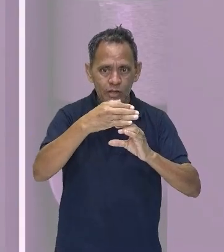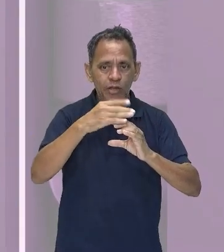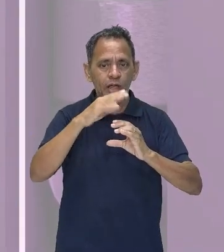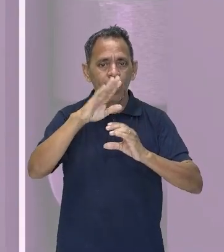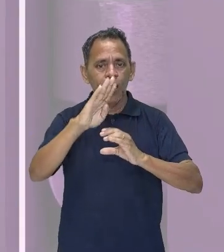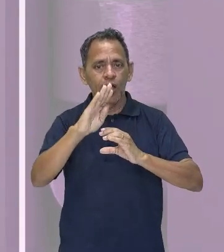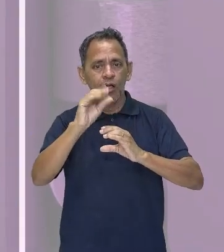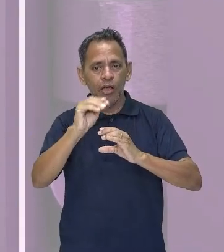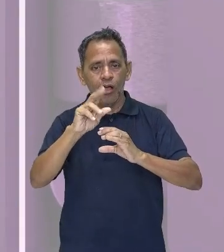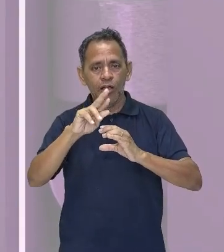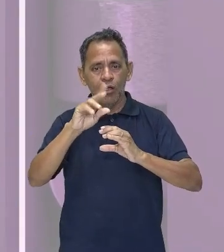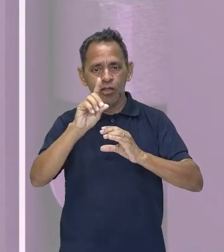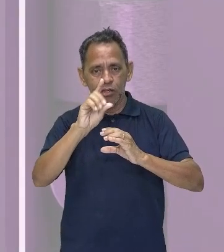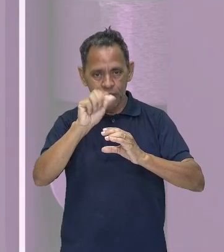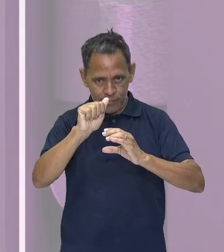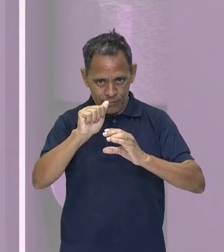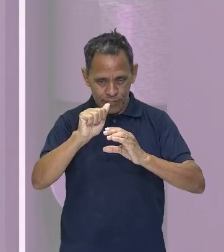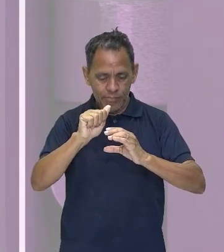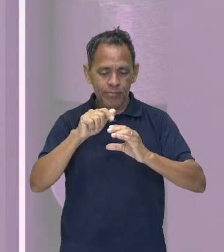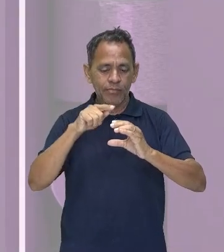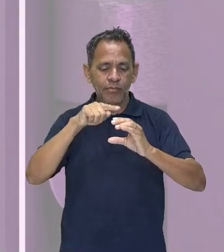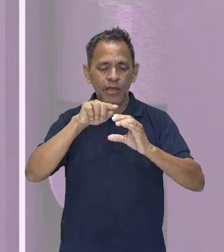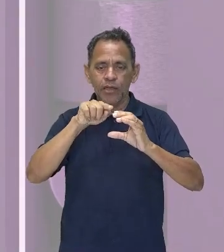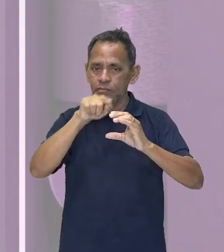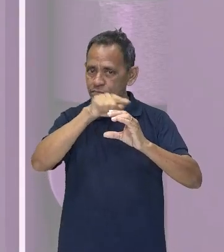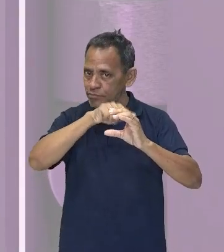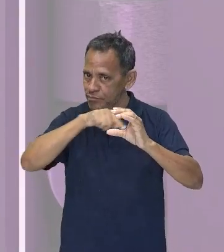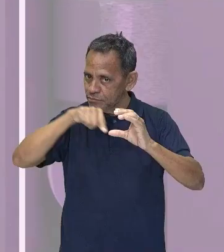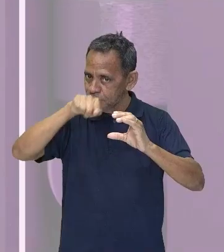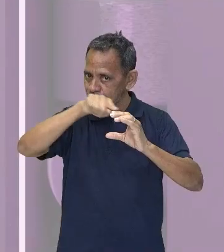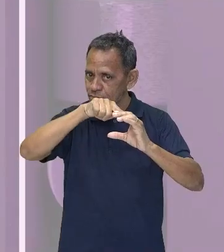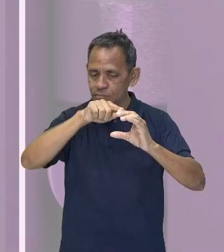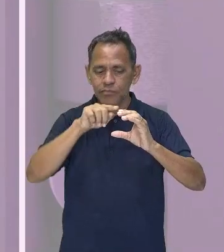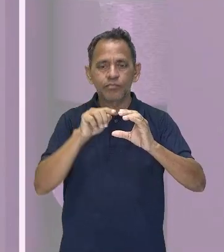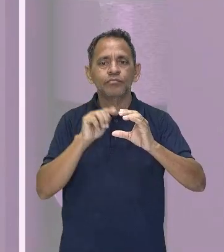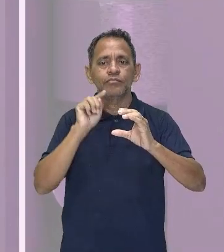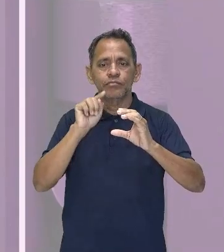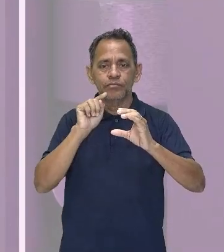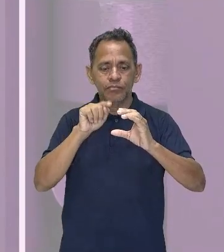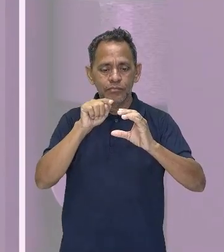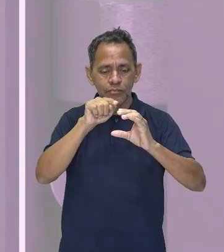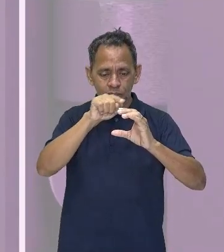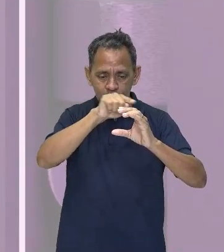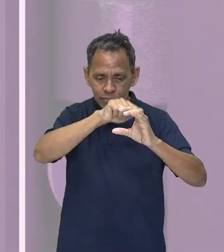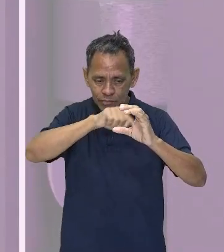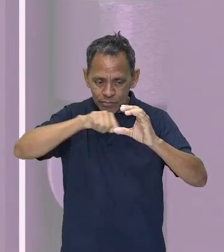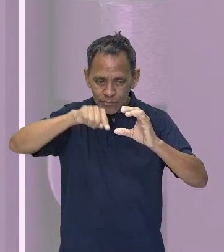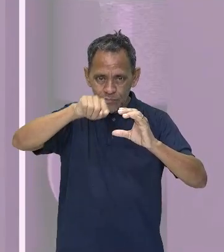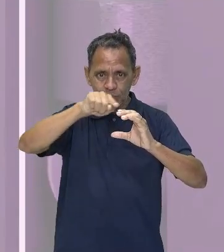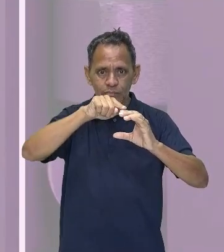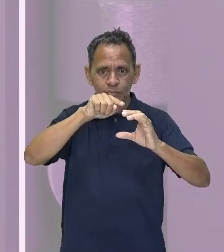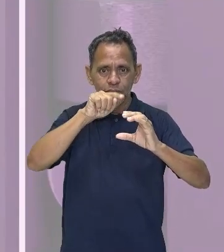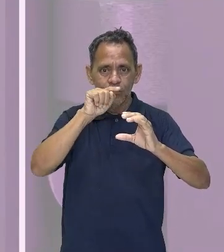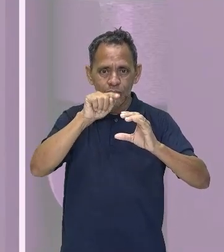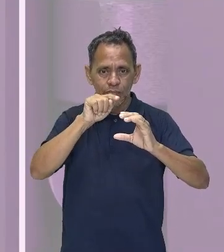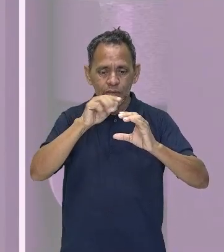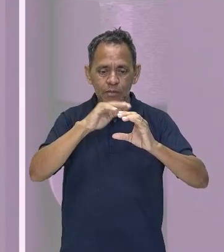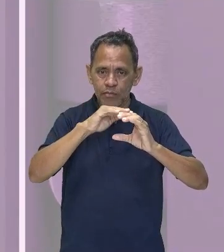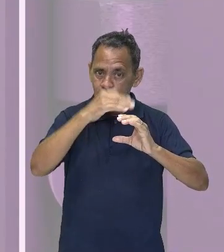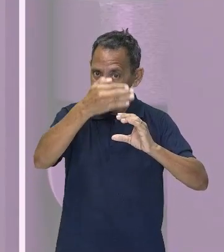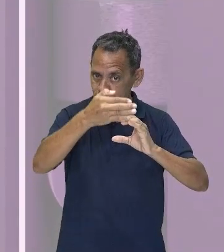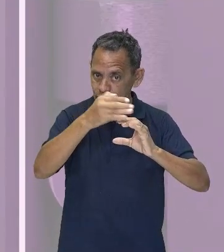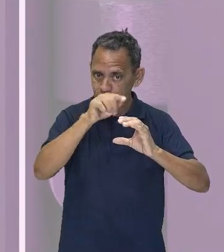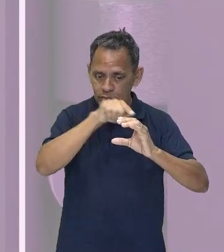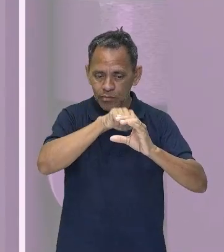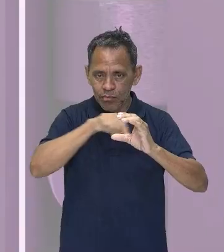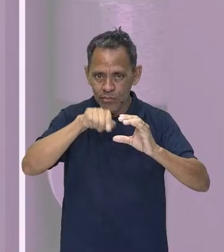circunferência, perdão, é a borda do círculo, tá? A circunferência é a borda do círculo, é só a parte de fora do